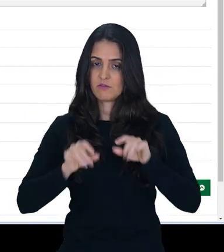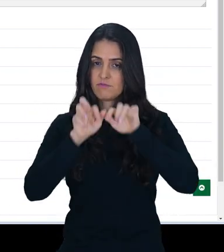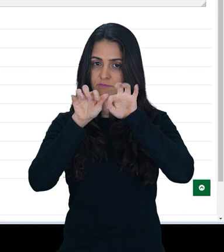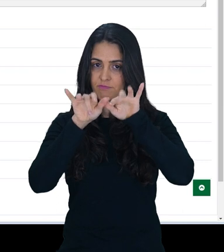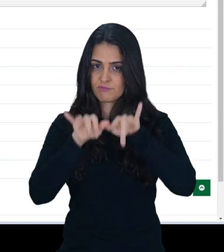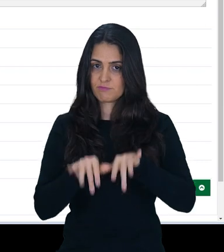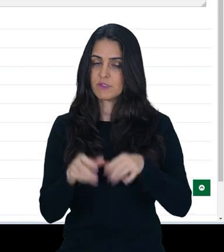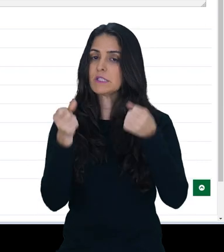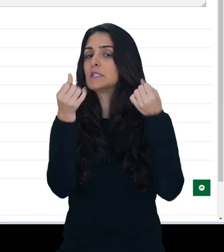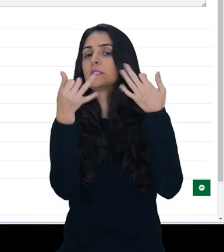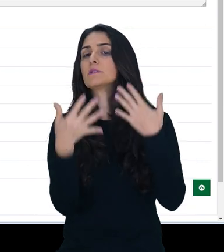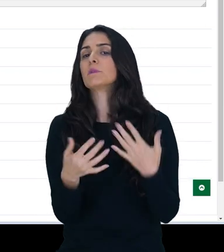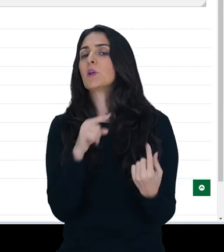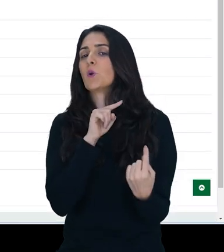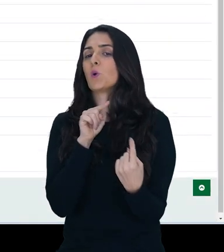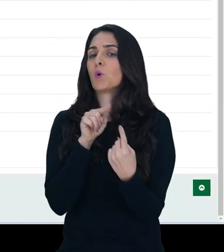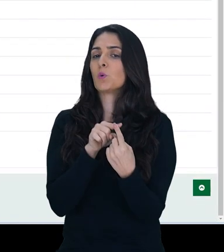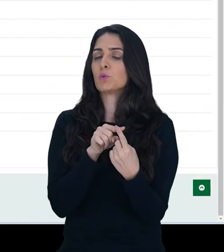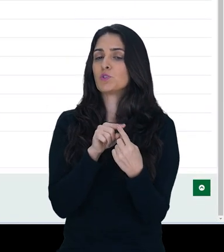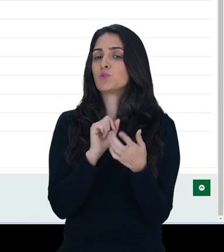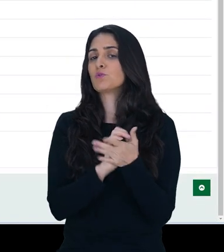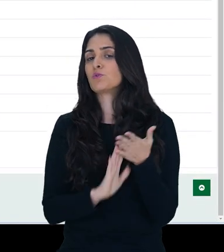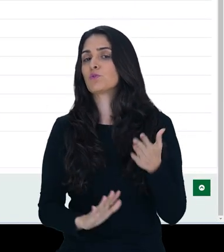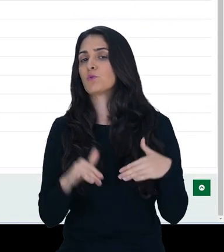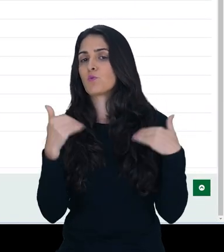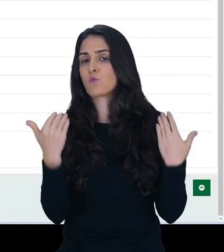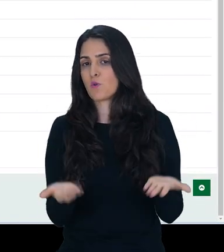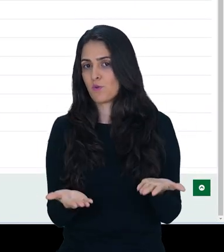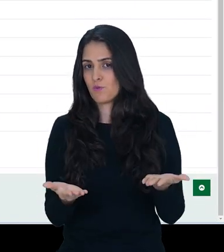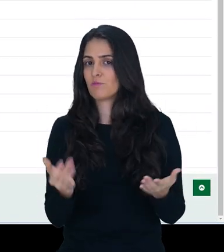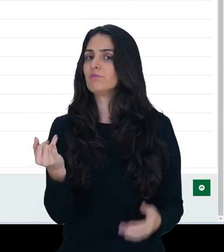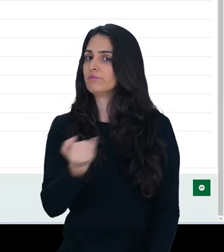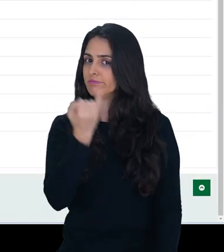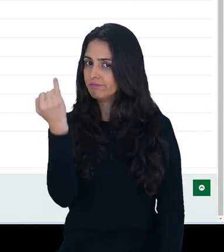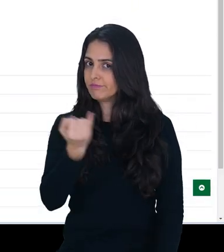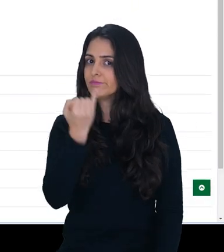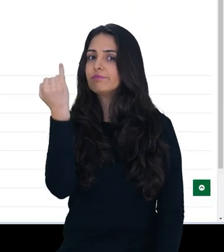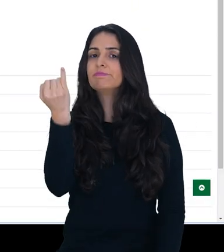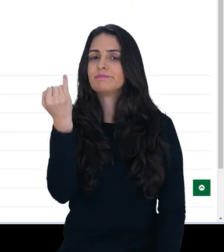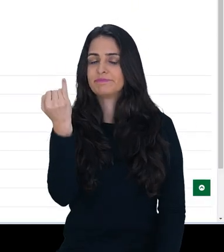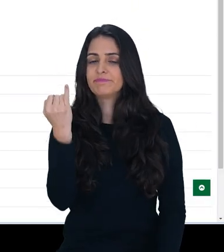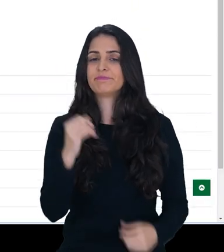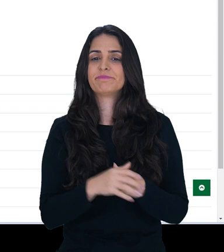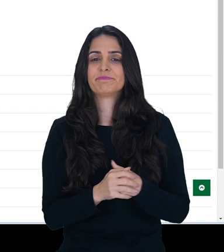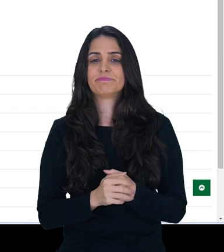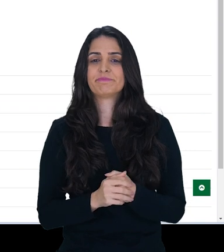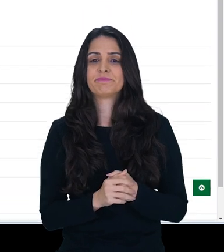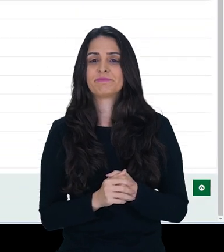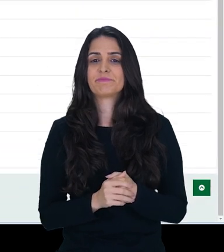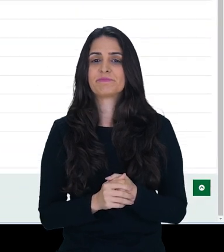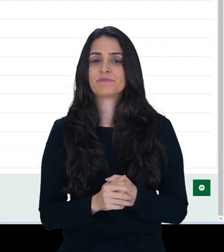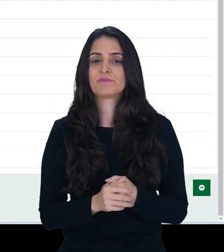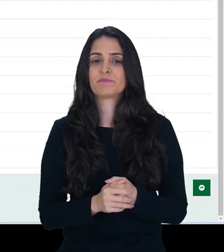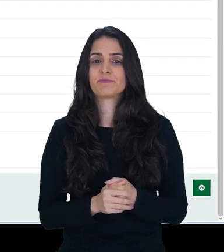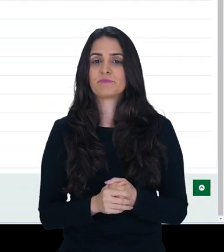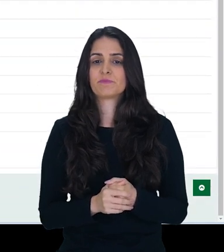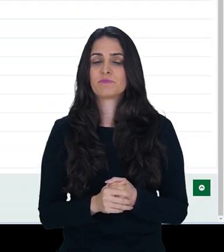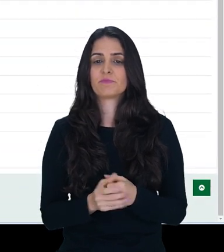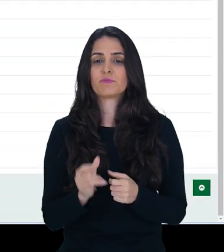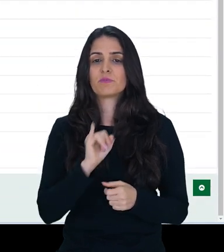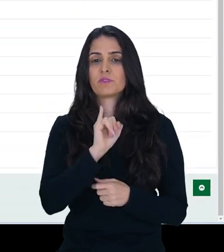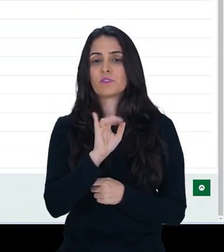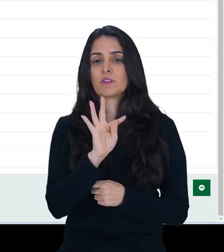você explique para o aluno Qual é o objetivo dessa atividade e aqui a configuração